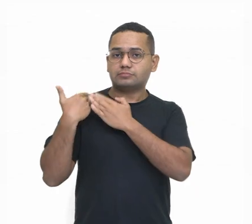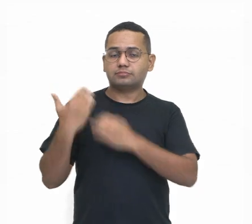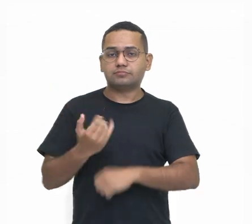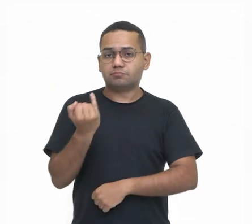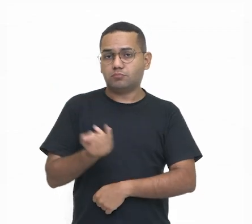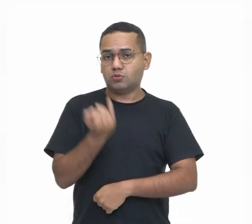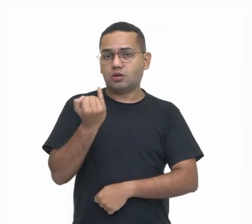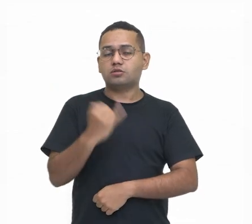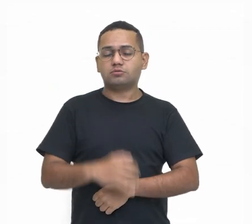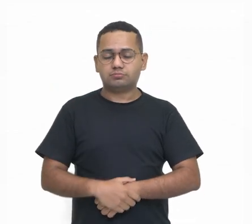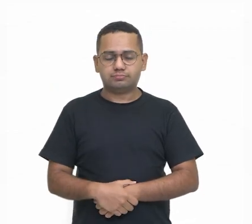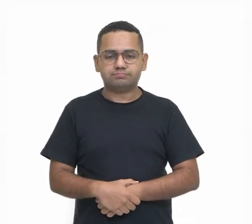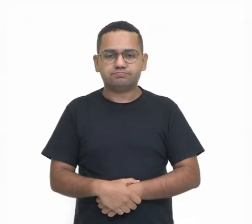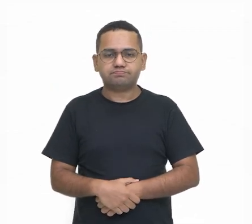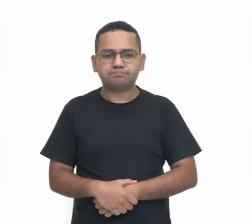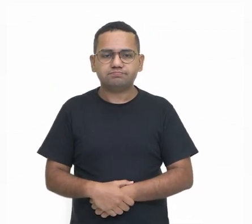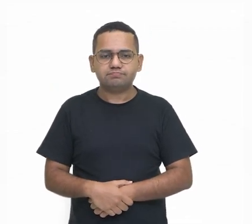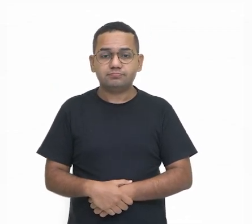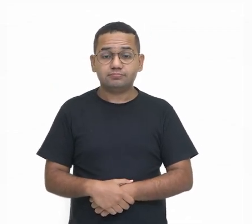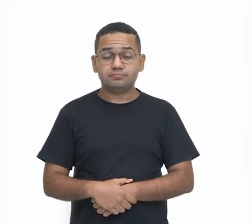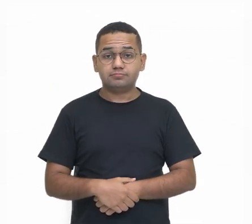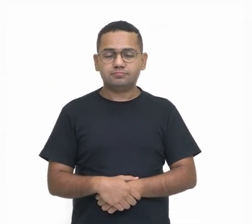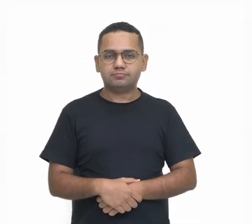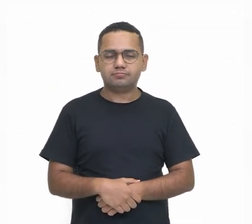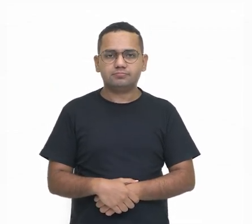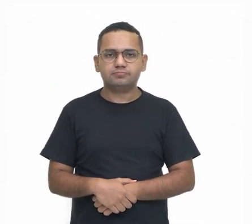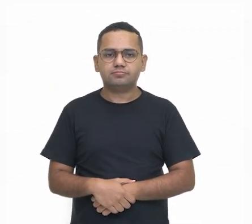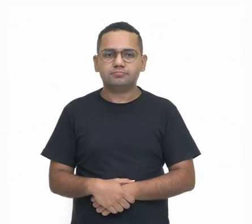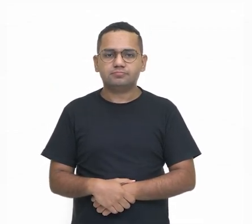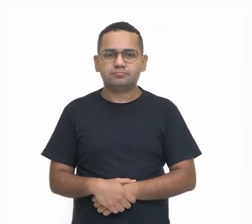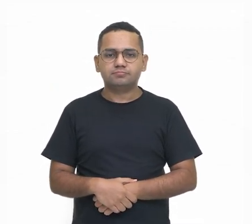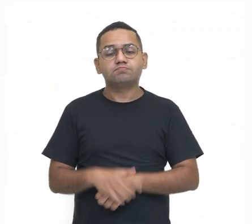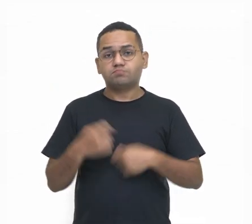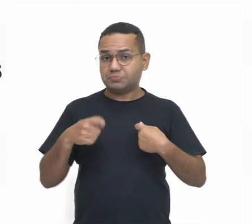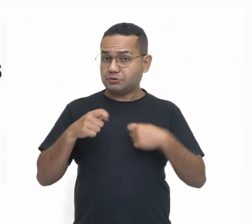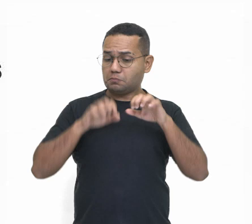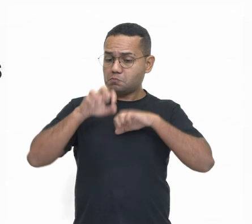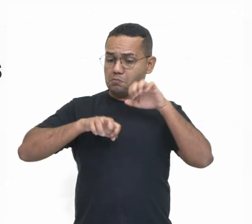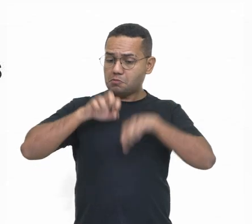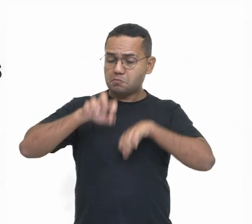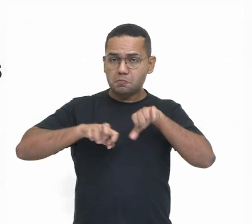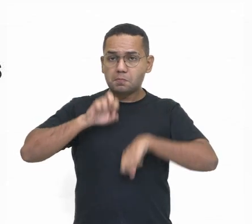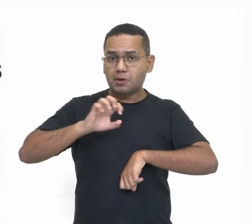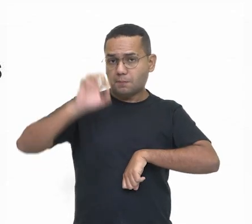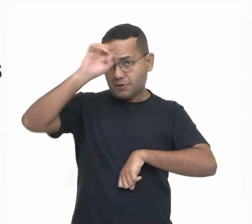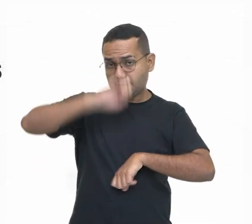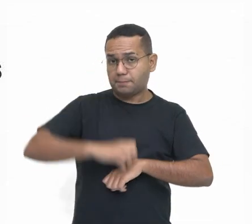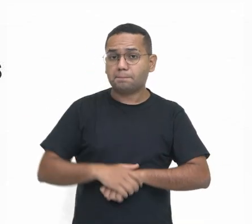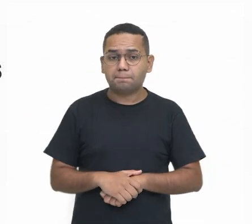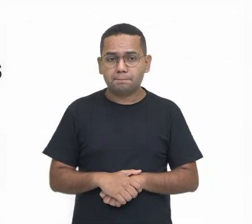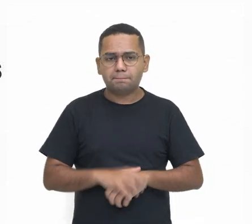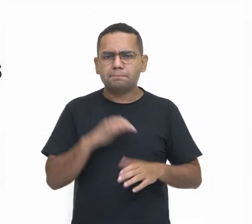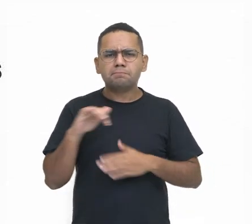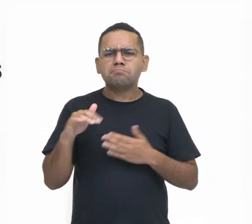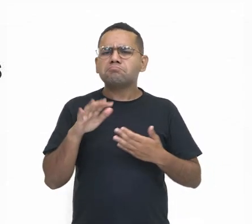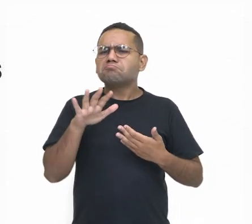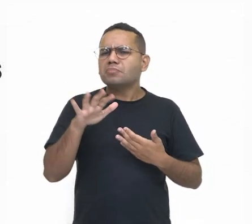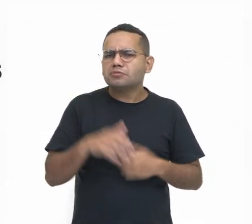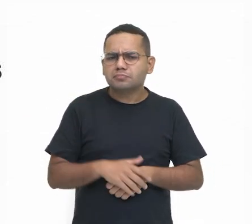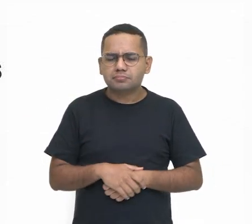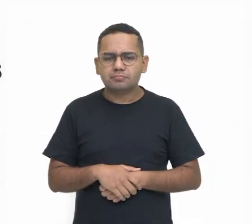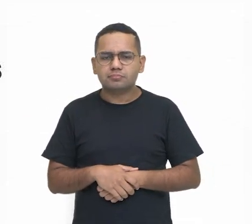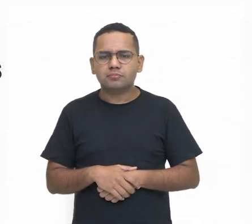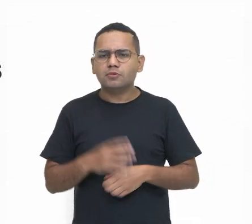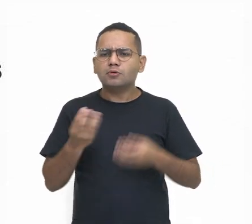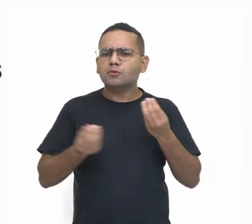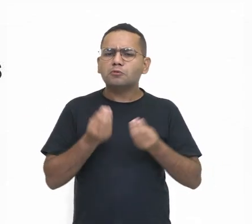Isso é fundamental, também, a gente procurar conhecer. E onde é que nós encontramos isso? Onde é que nós podemos